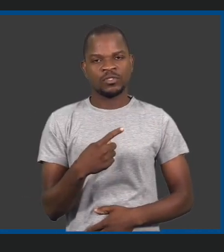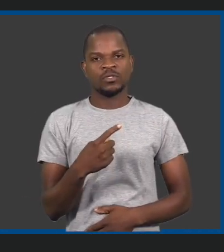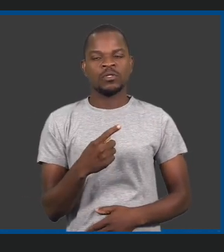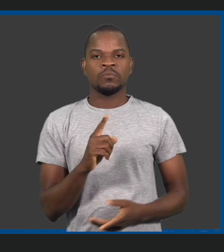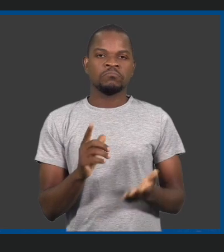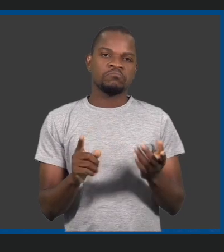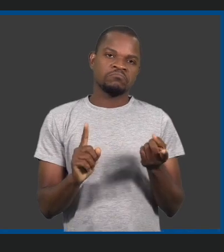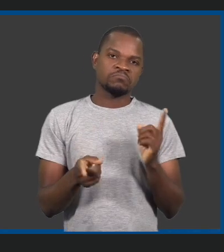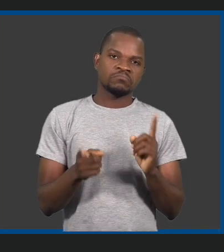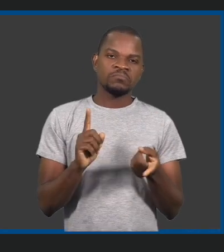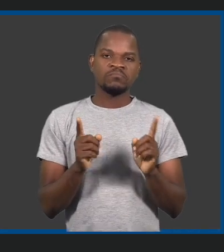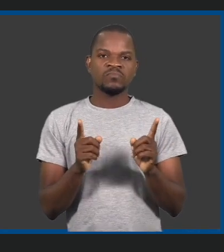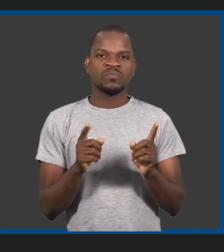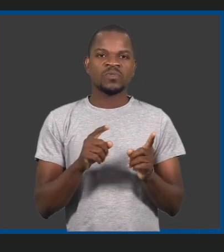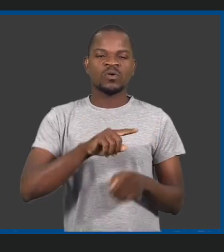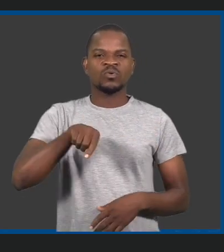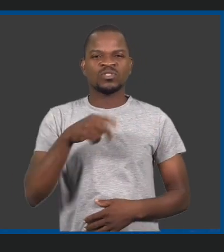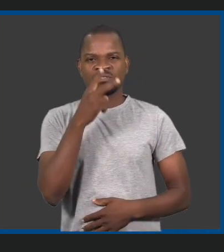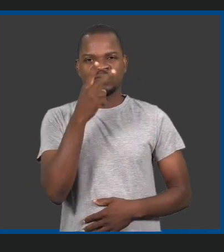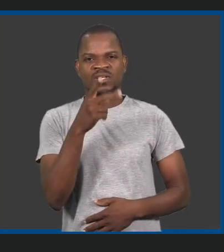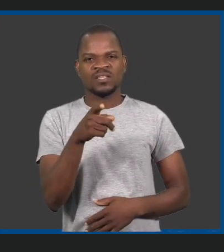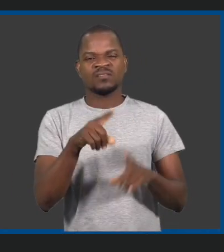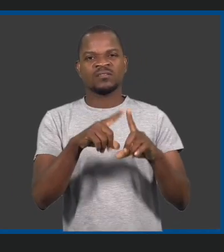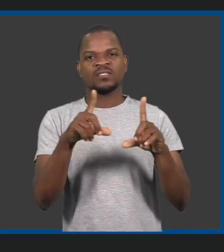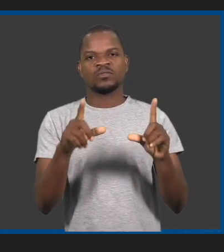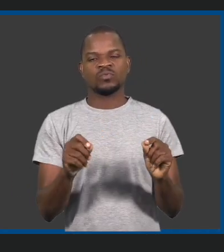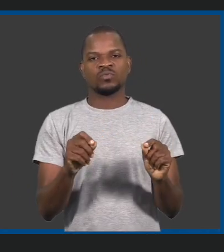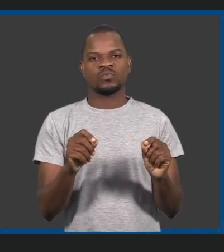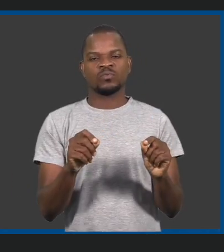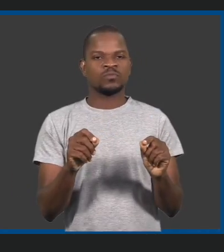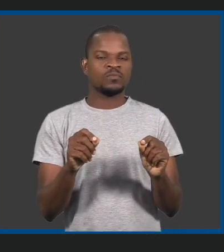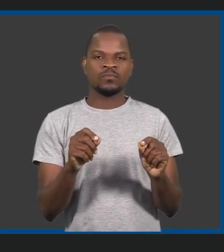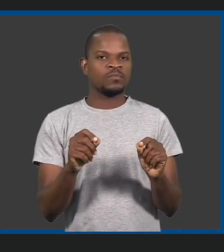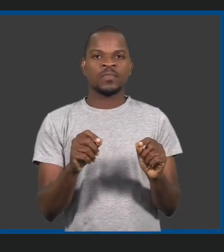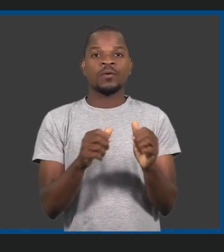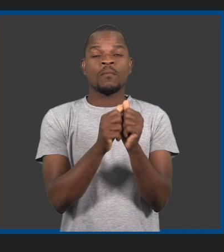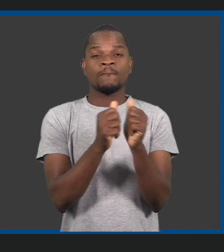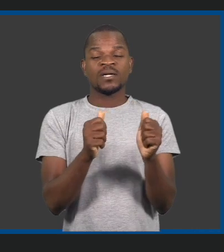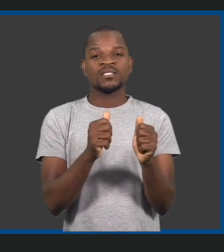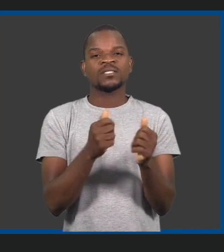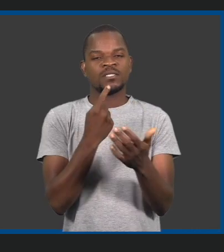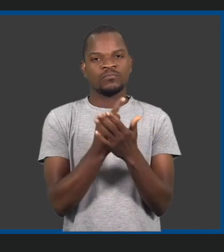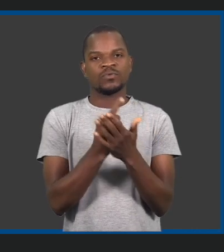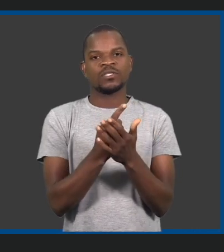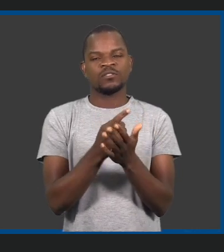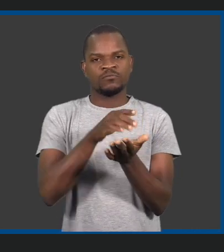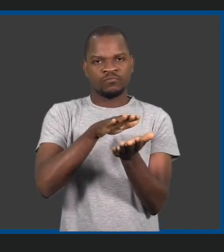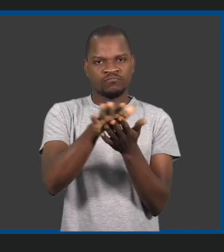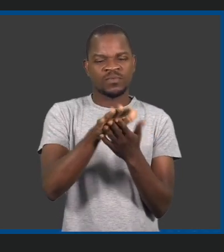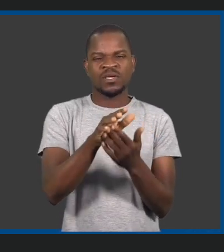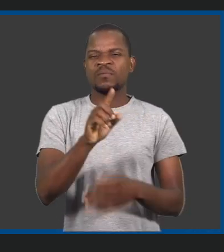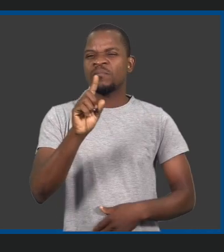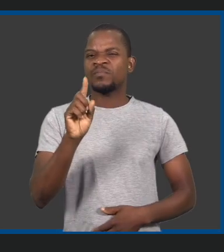crianças órfãs, velhos e idosos, obviamente, e viúvas abandonadas.